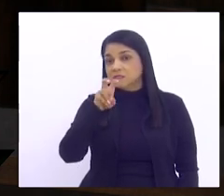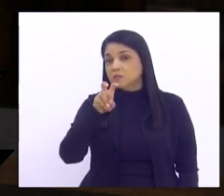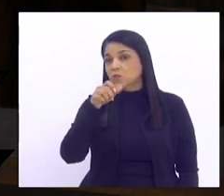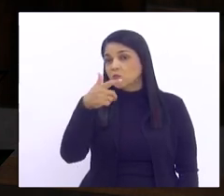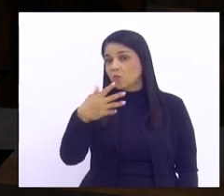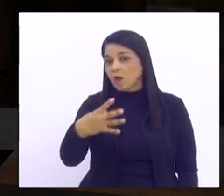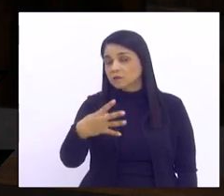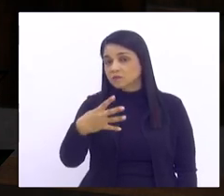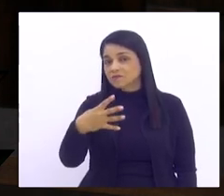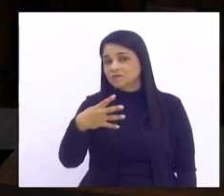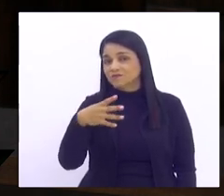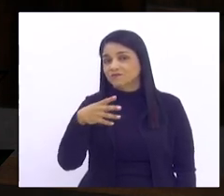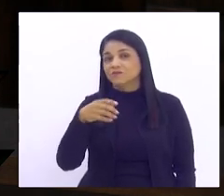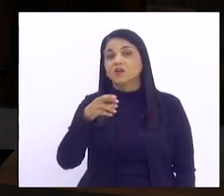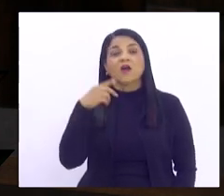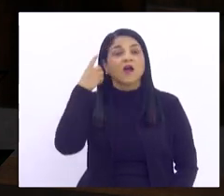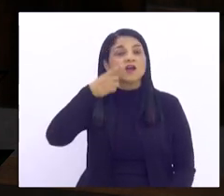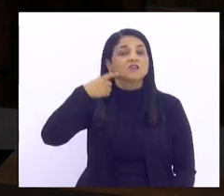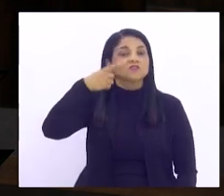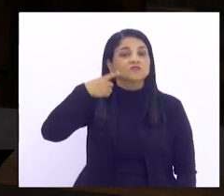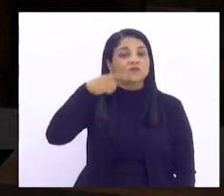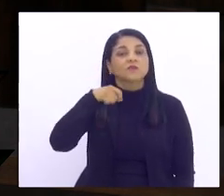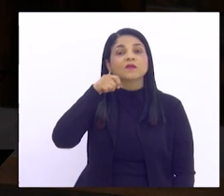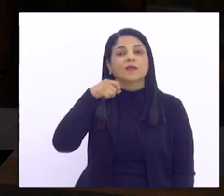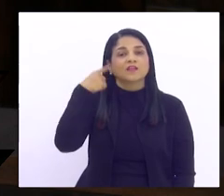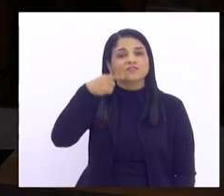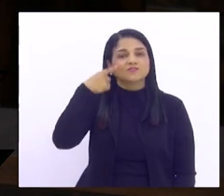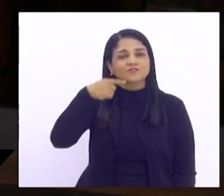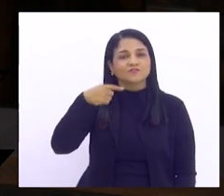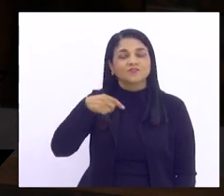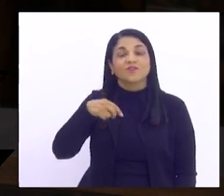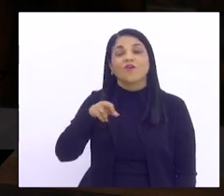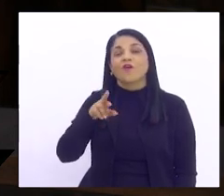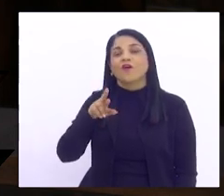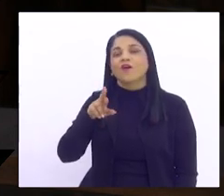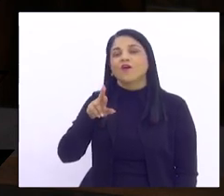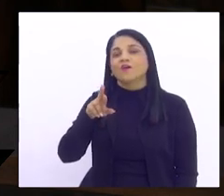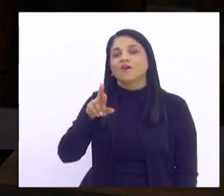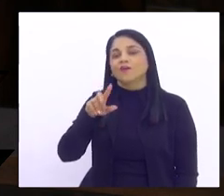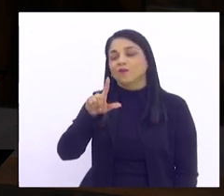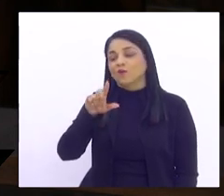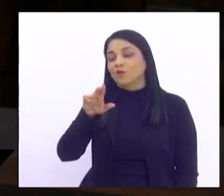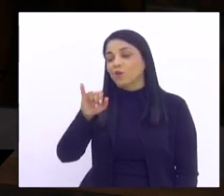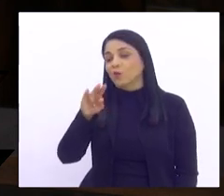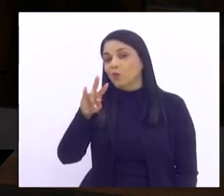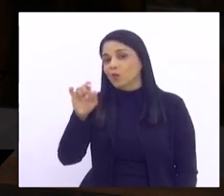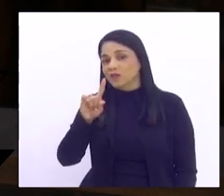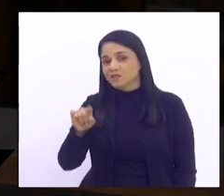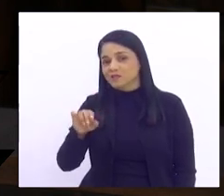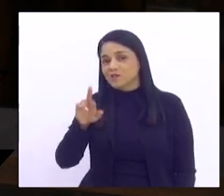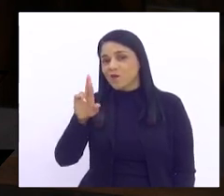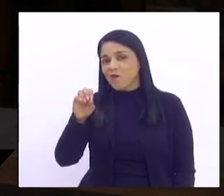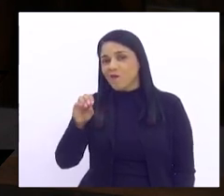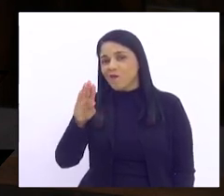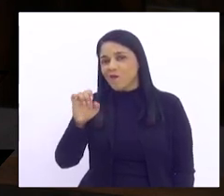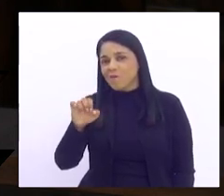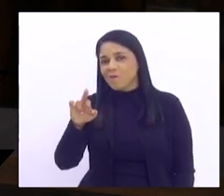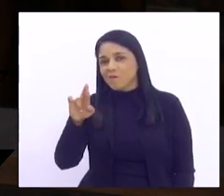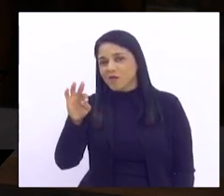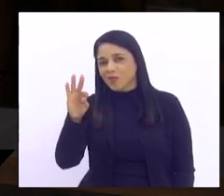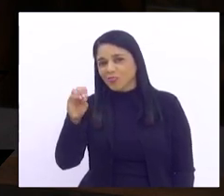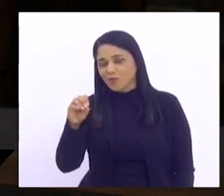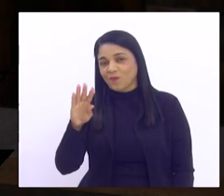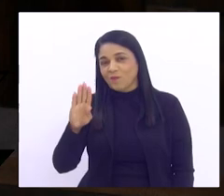54? Foi o advogado Dr. Luiz Roberto Barroso, hoje ministro. Ele advogou